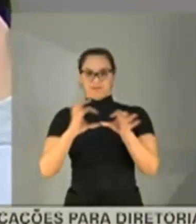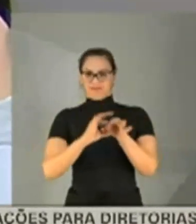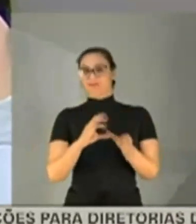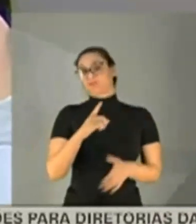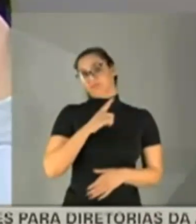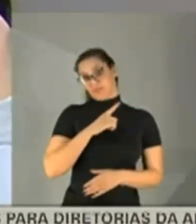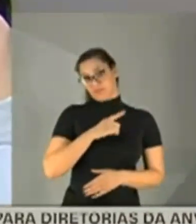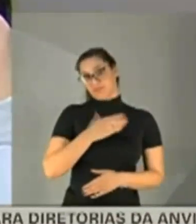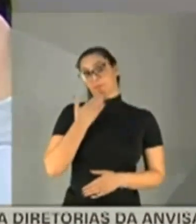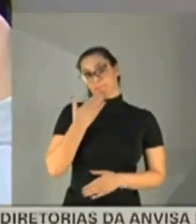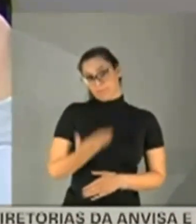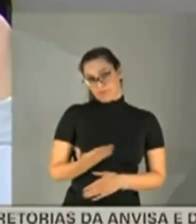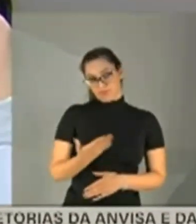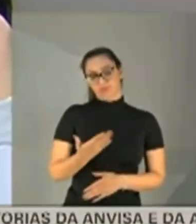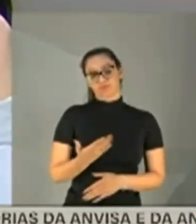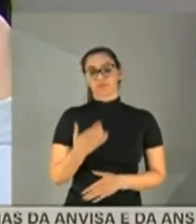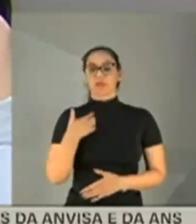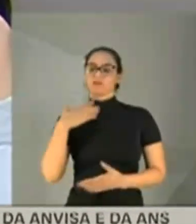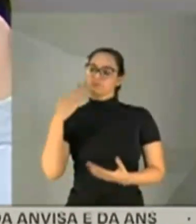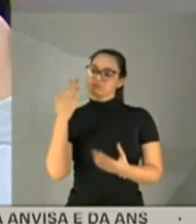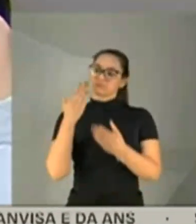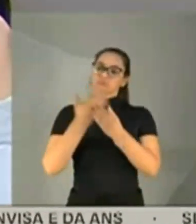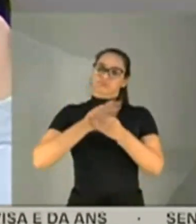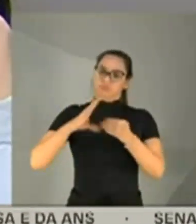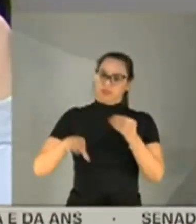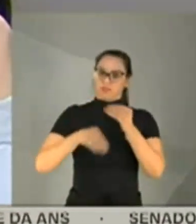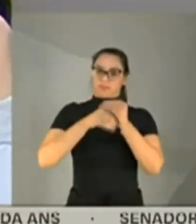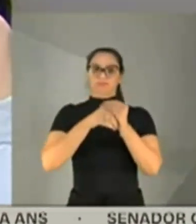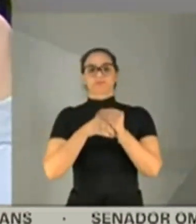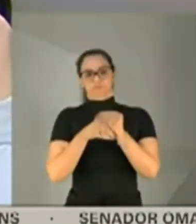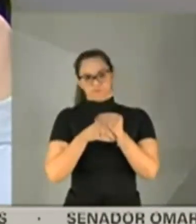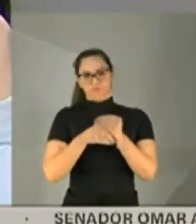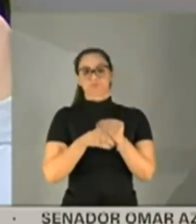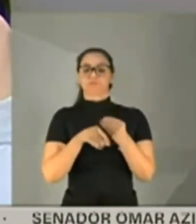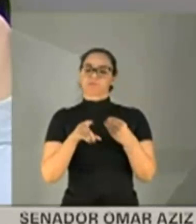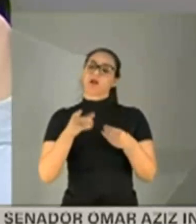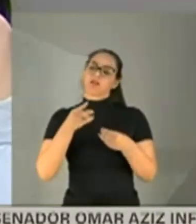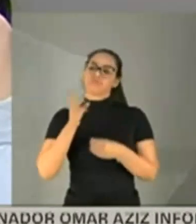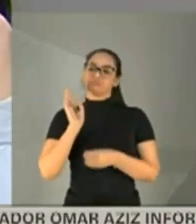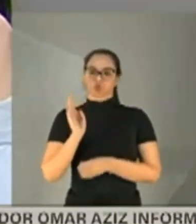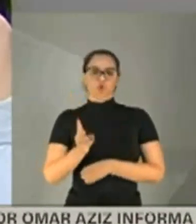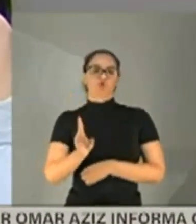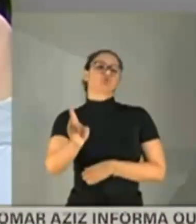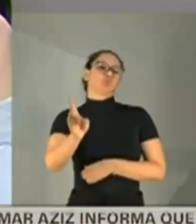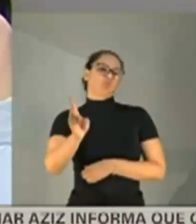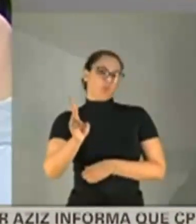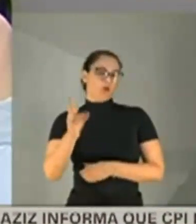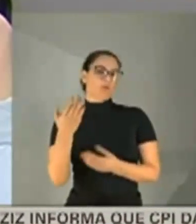e isso é juntado no processo. De posse disso, ela dá prosseguimento no feito.